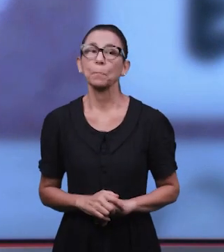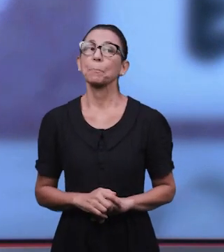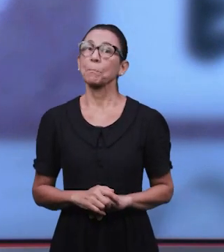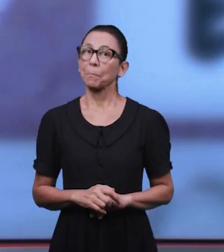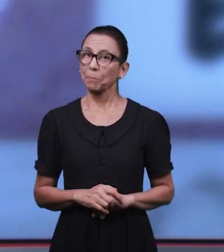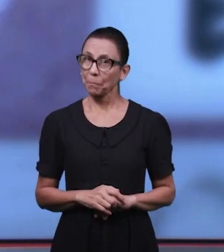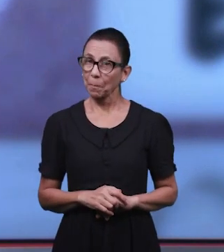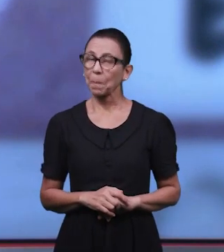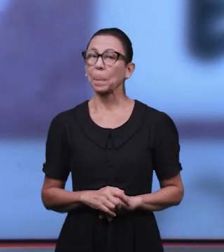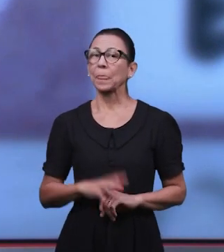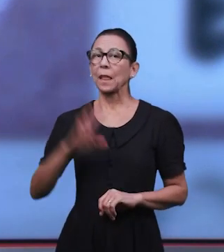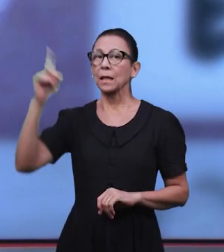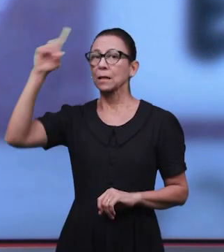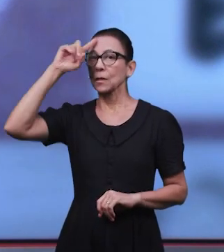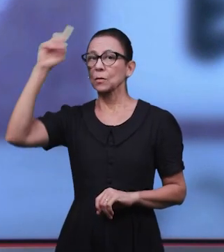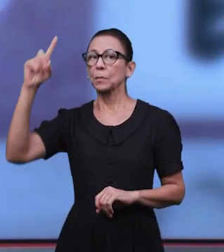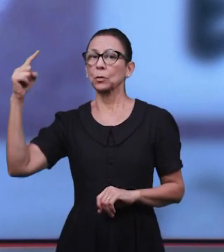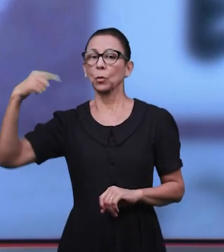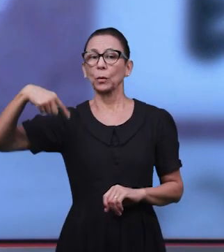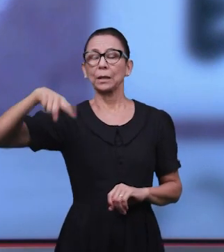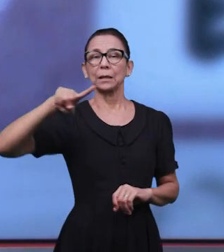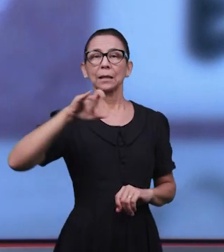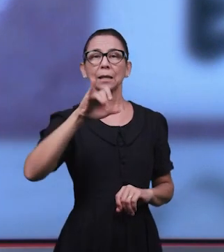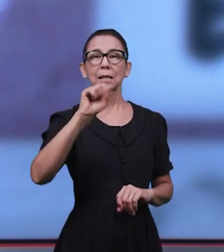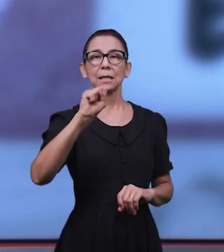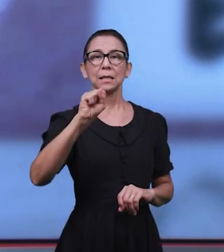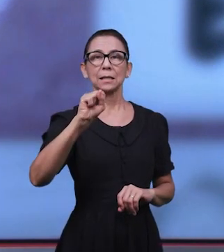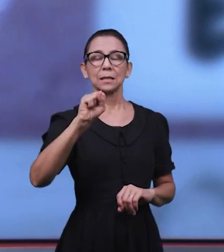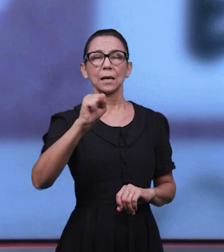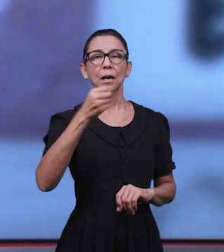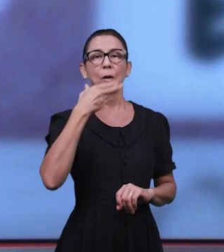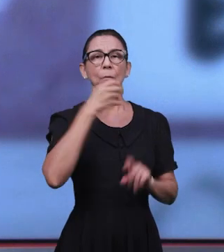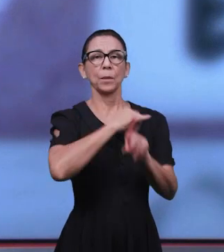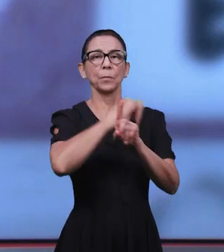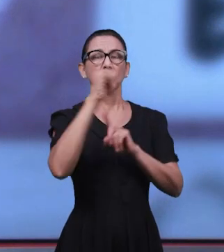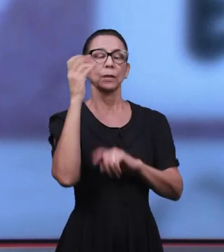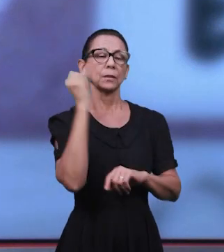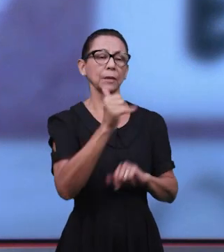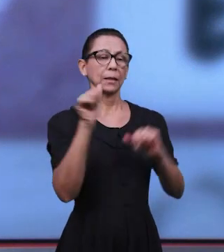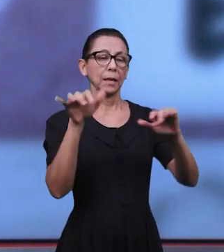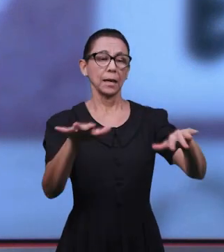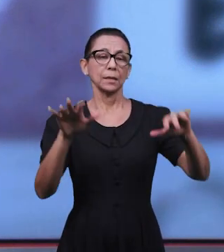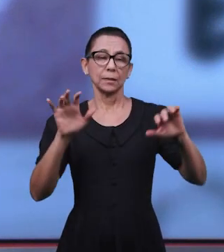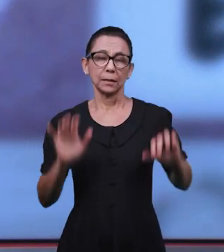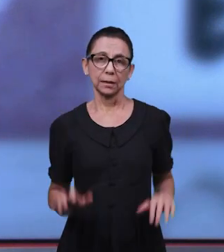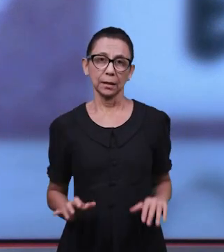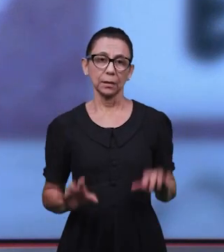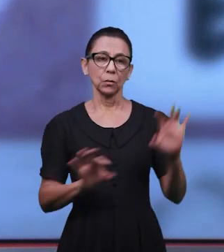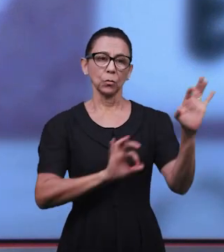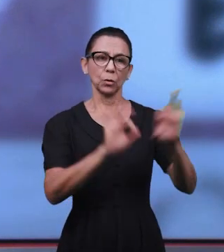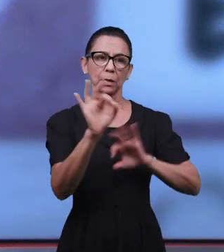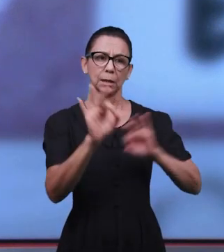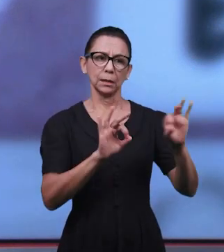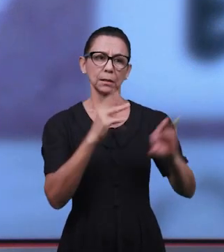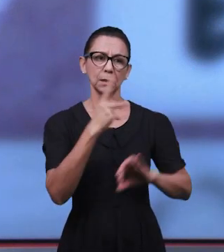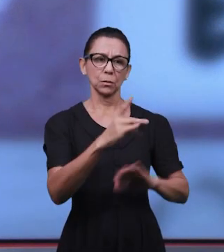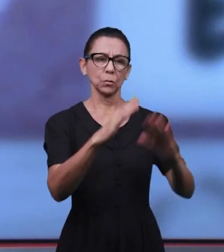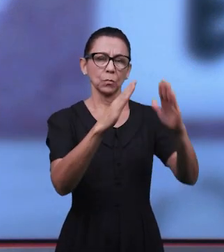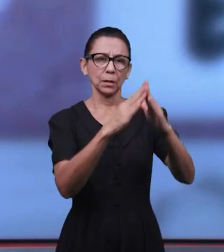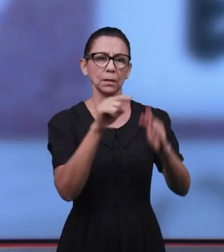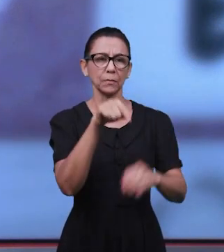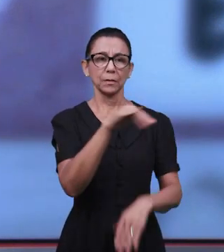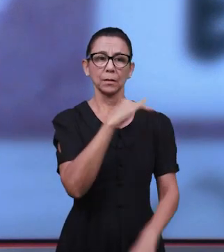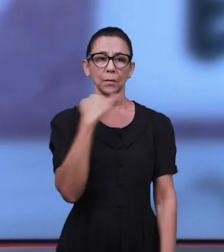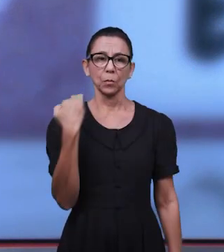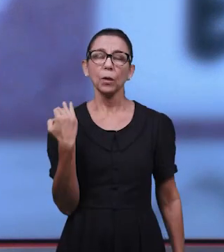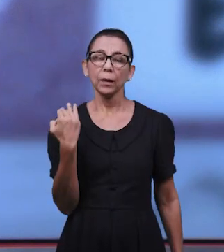como bem sabemos, e dado a seguinte ordenança: põe em ordem a tua casa, porque morrerás e